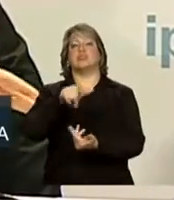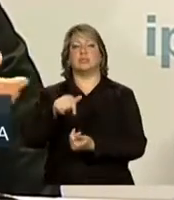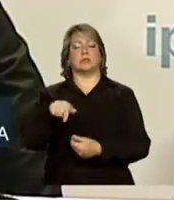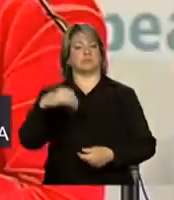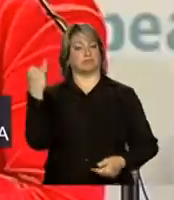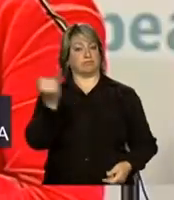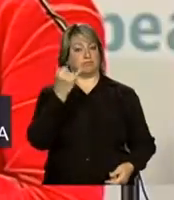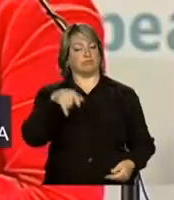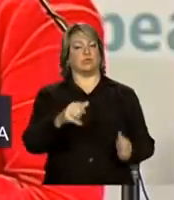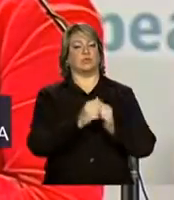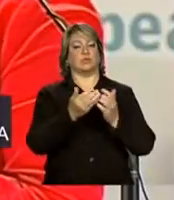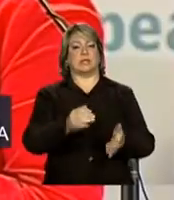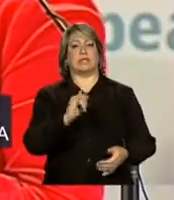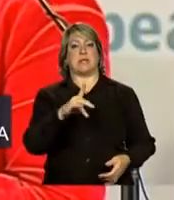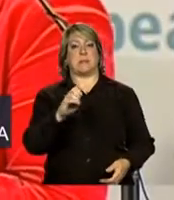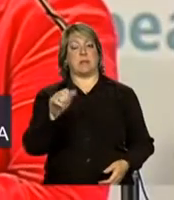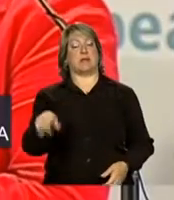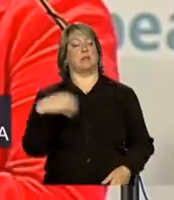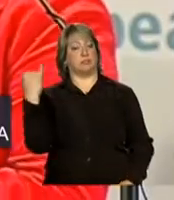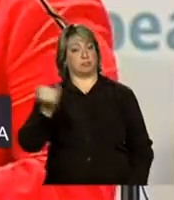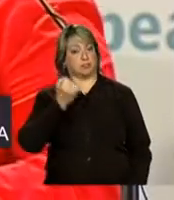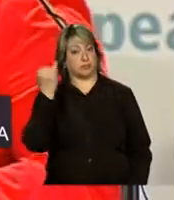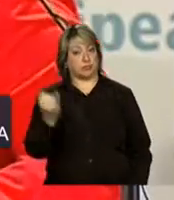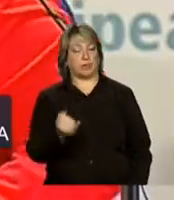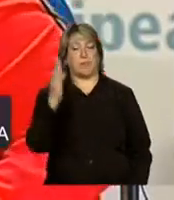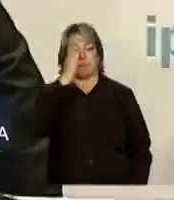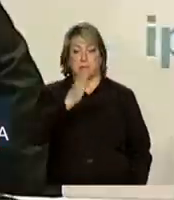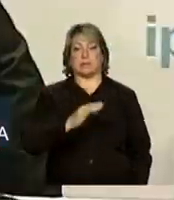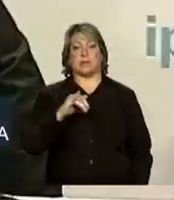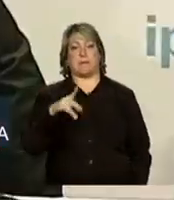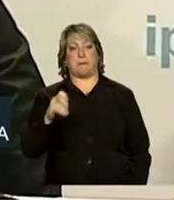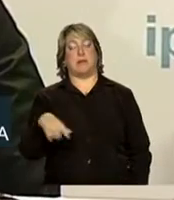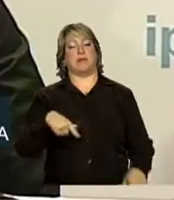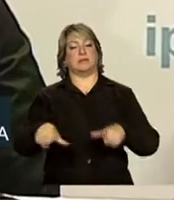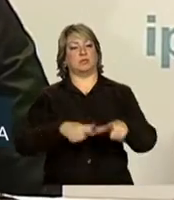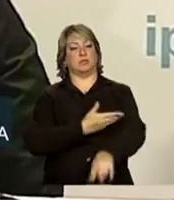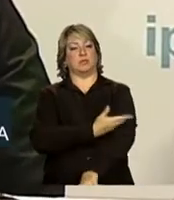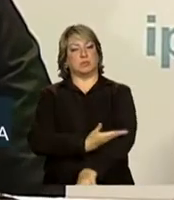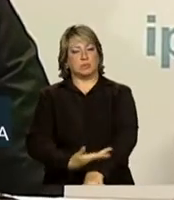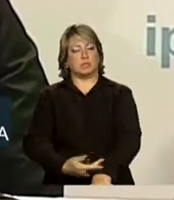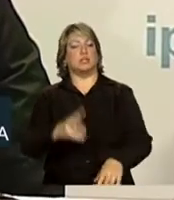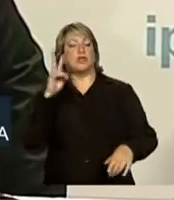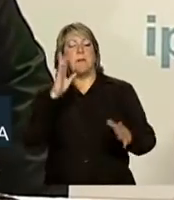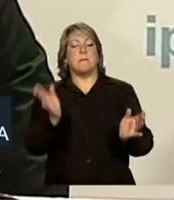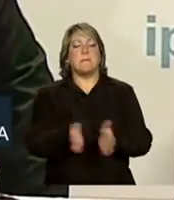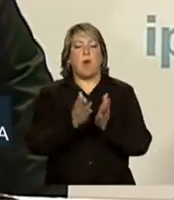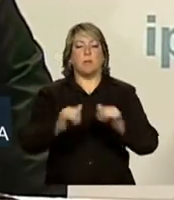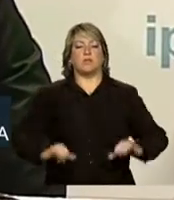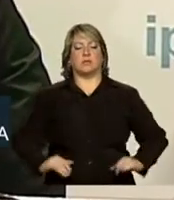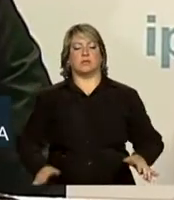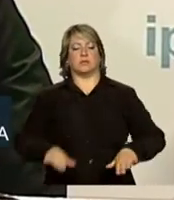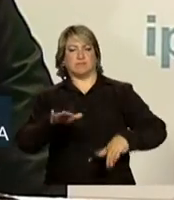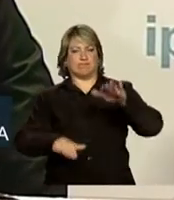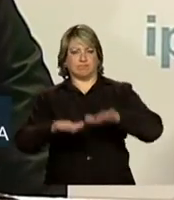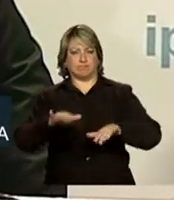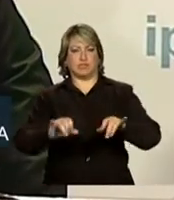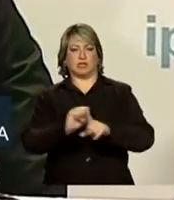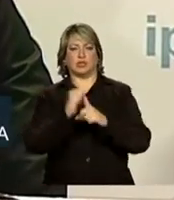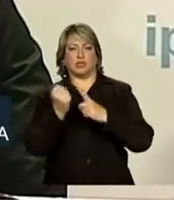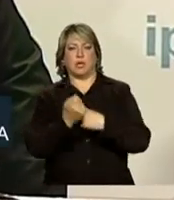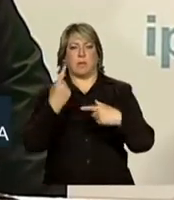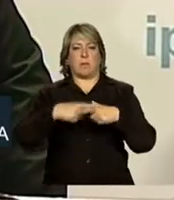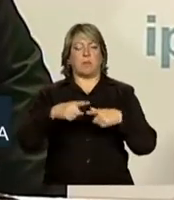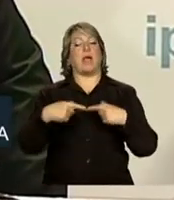ao IPEA, que mostra o peso do Brasil e do IPEA nessa tradição sobre pobreza e desigualdade, do